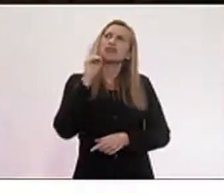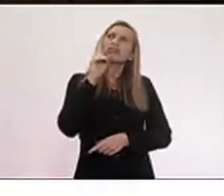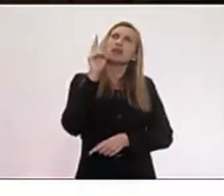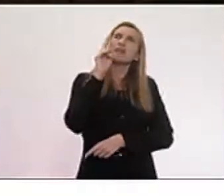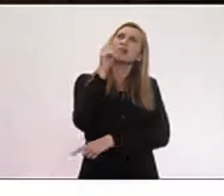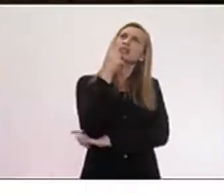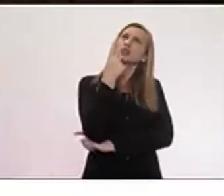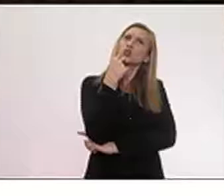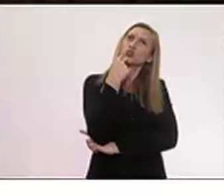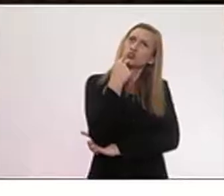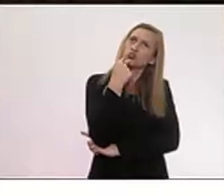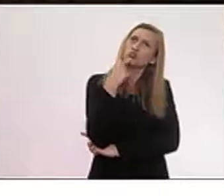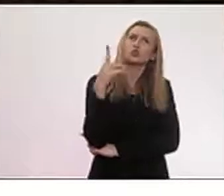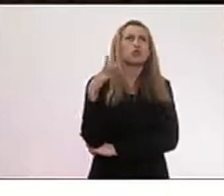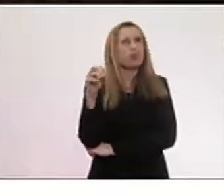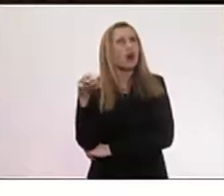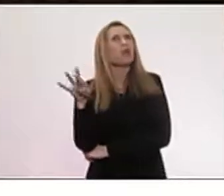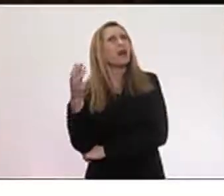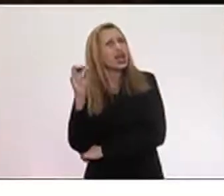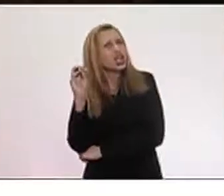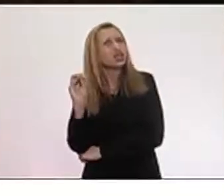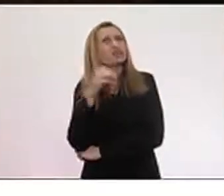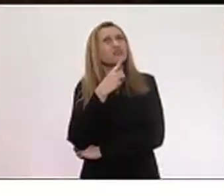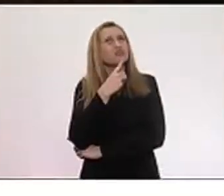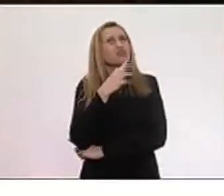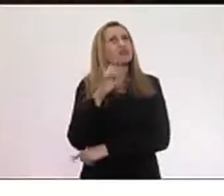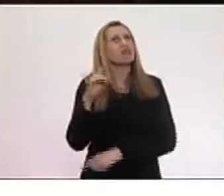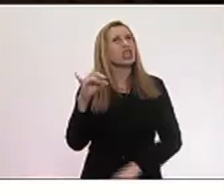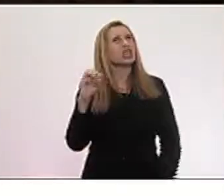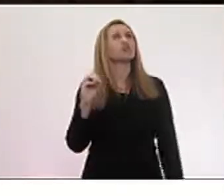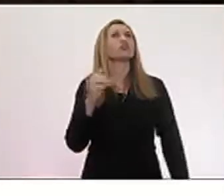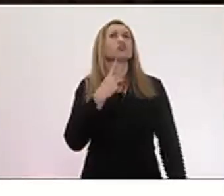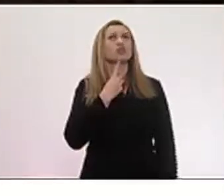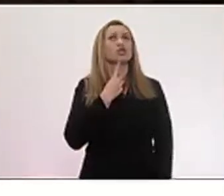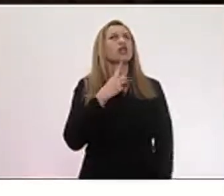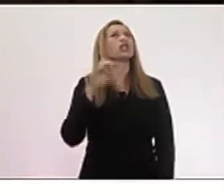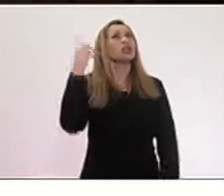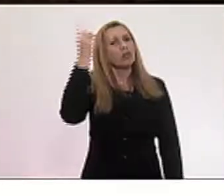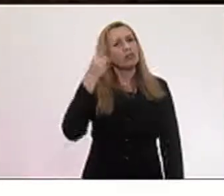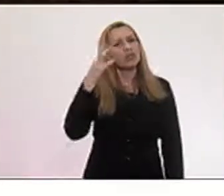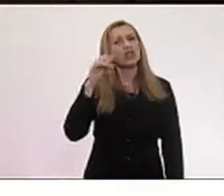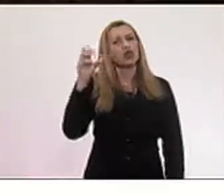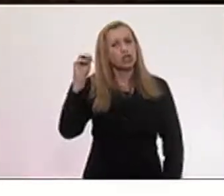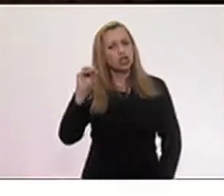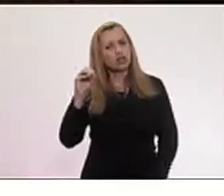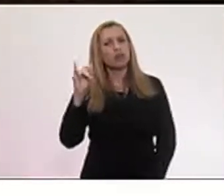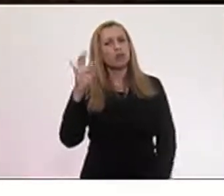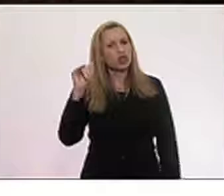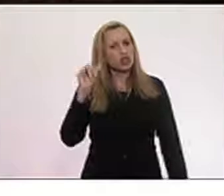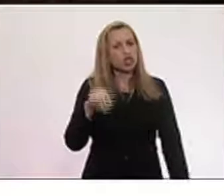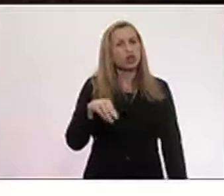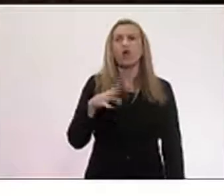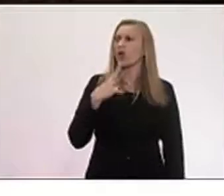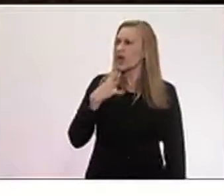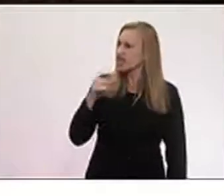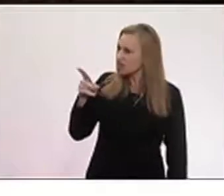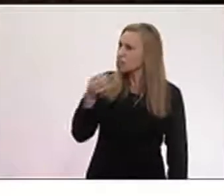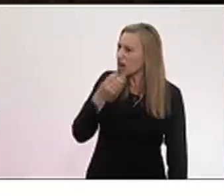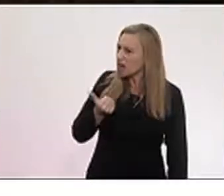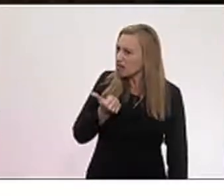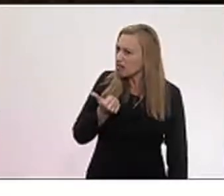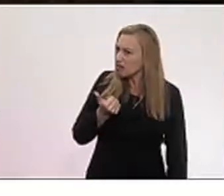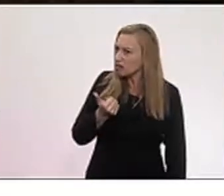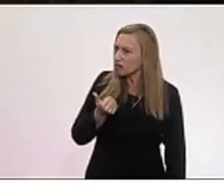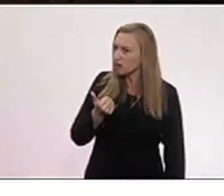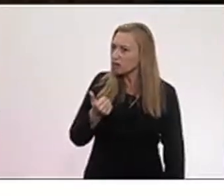origem do senhor Paulo Marinho, do senhor Bebiano, que o deputado Rodrigo Amorim conhece bem, porque